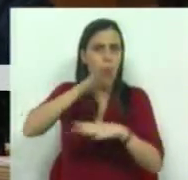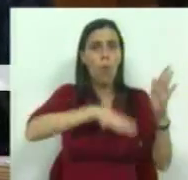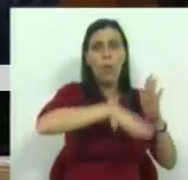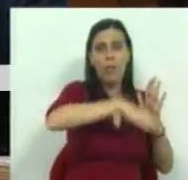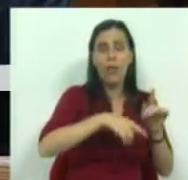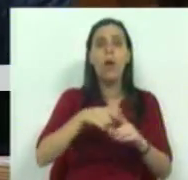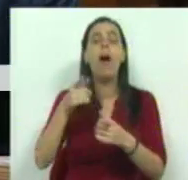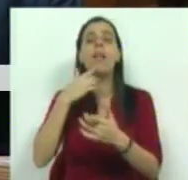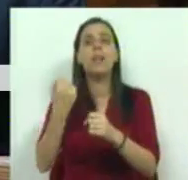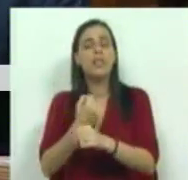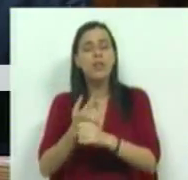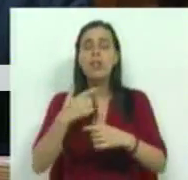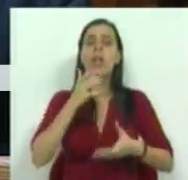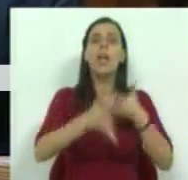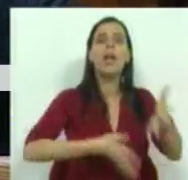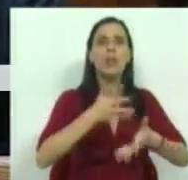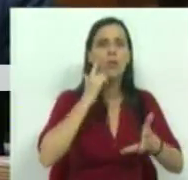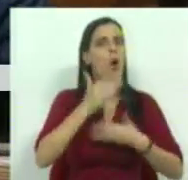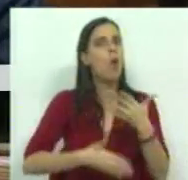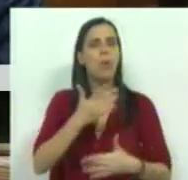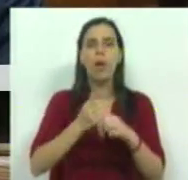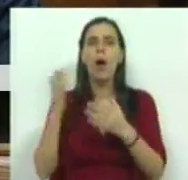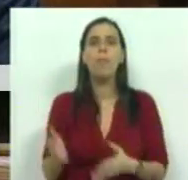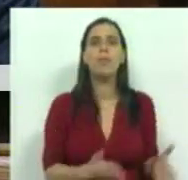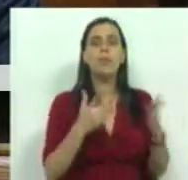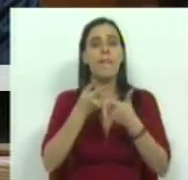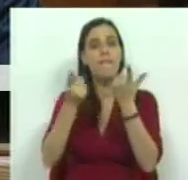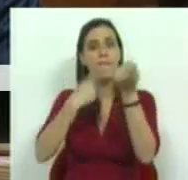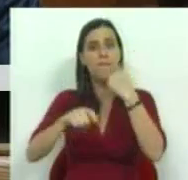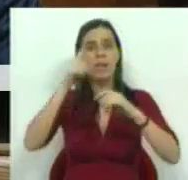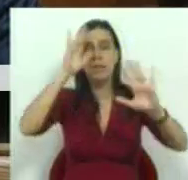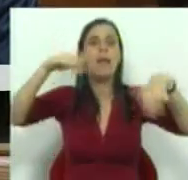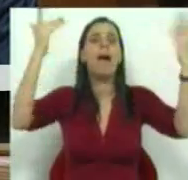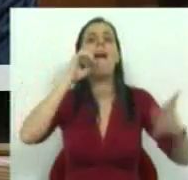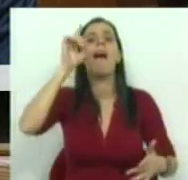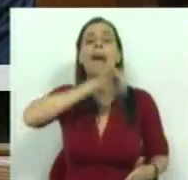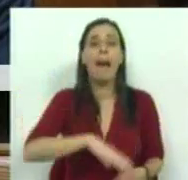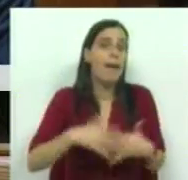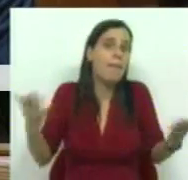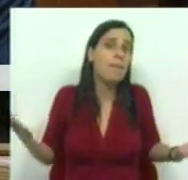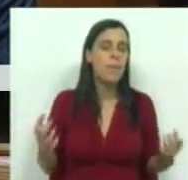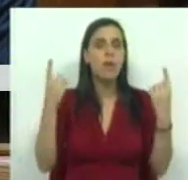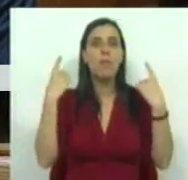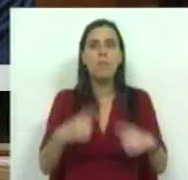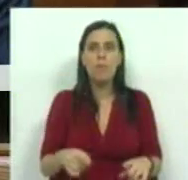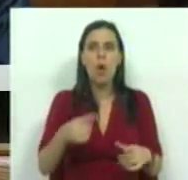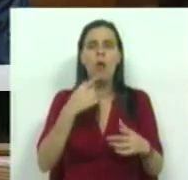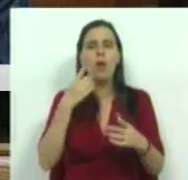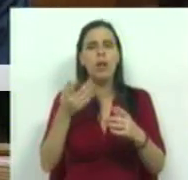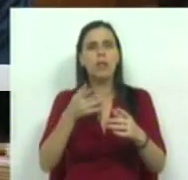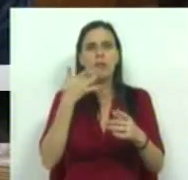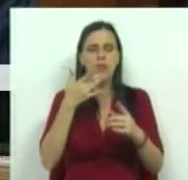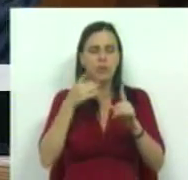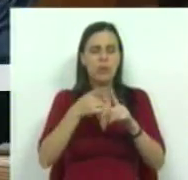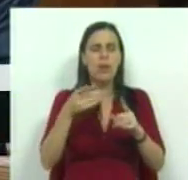que comércio, serviço e indústria vão continuar a produzir e vender-se, sabe-se lá a quem. Só nas bárbaras projeções